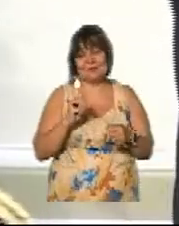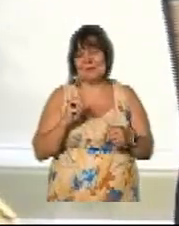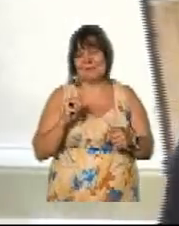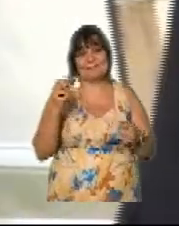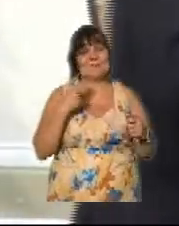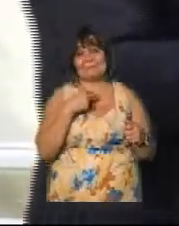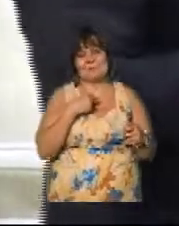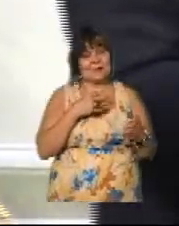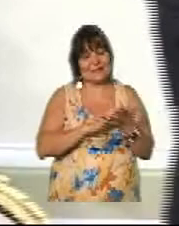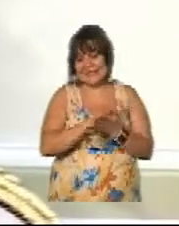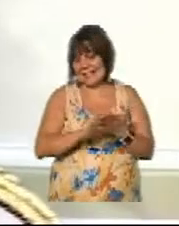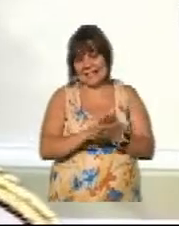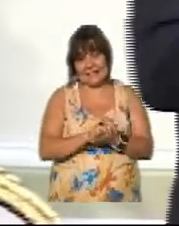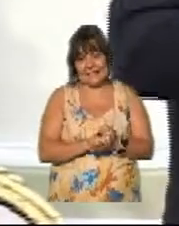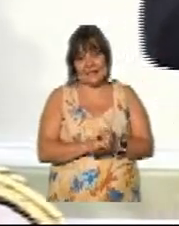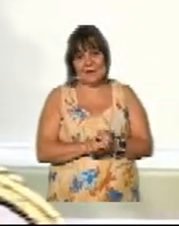ele disse, eu vou ganhar coragem,